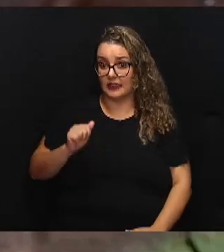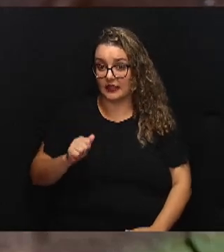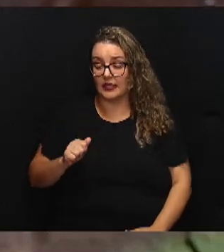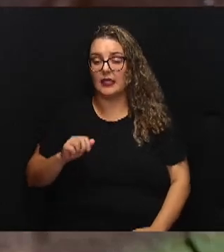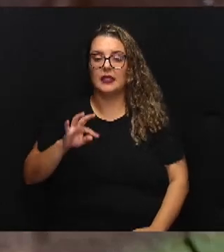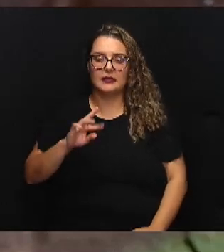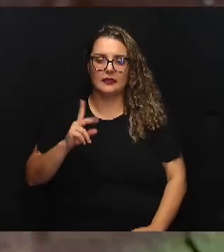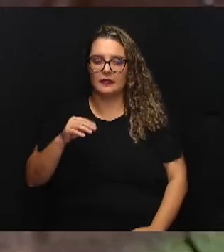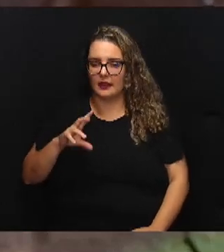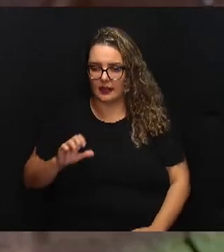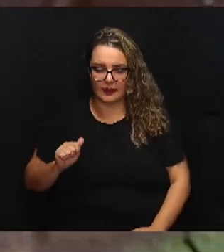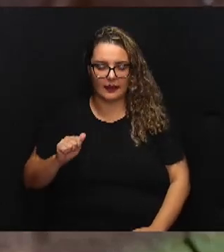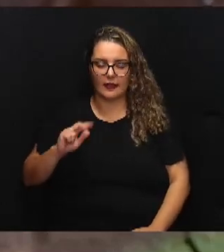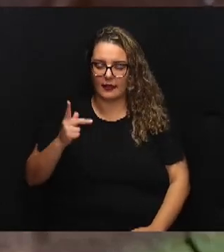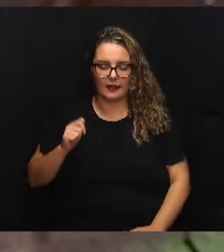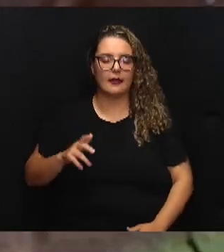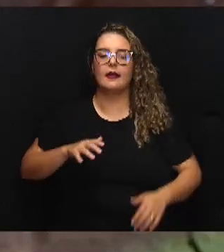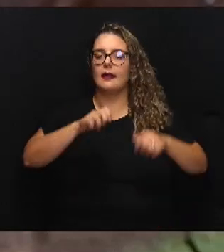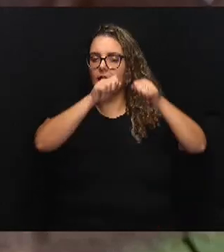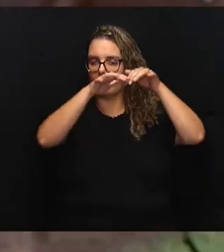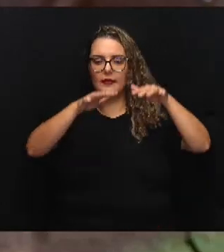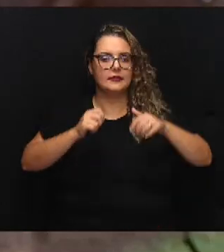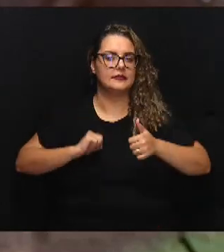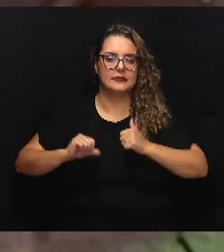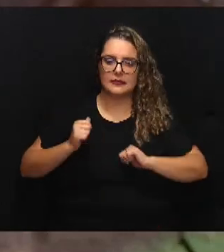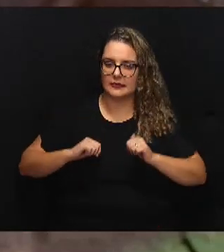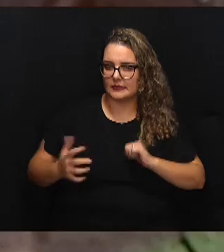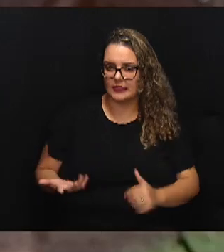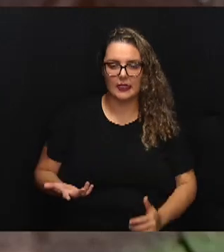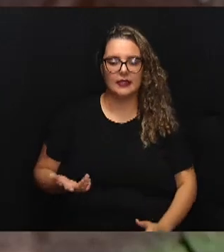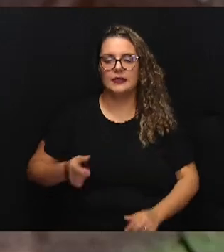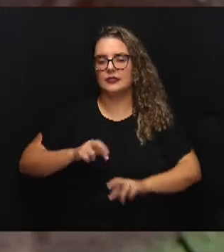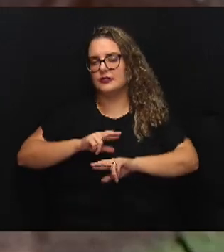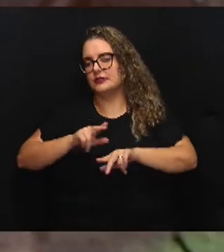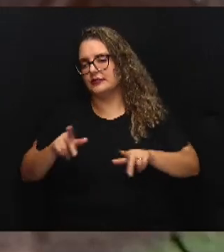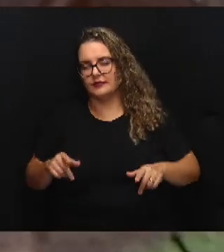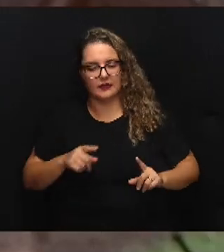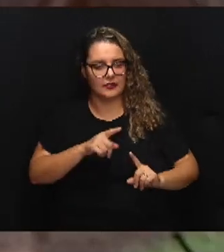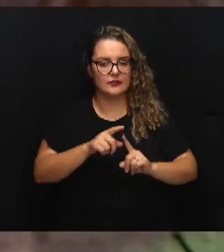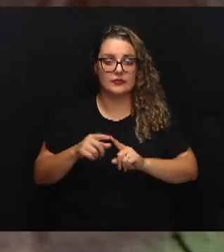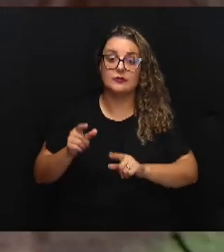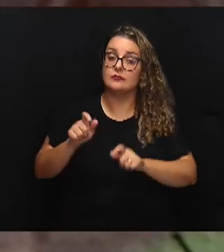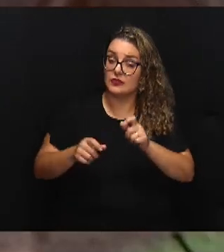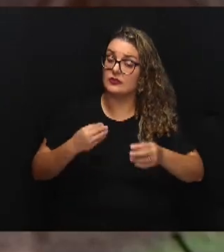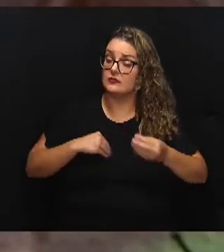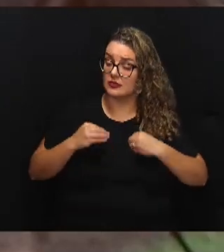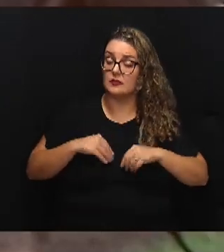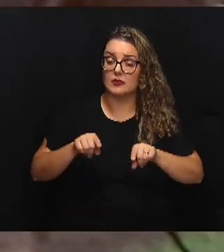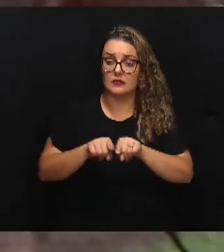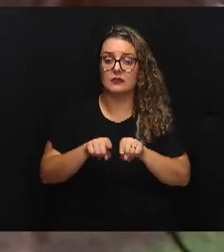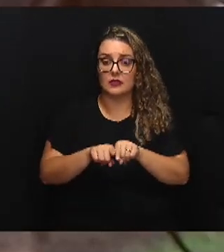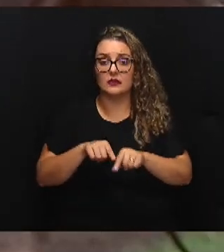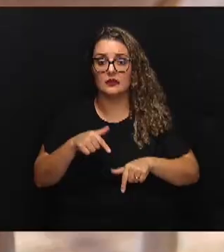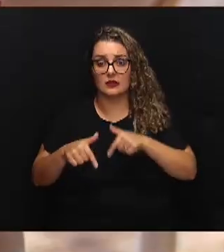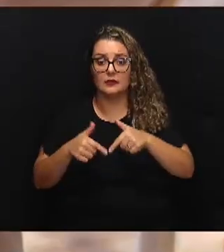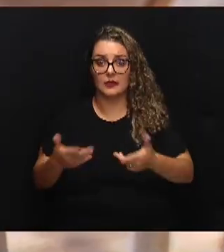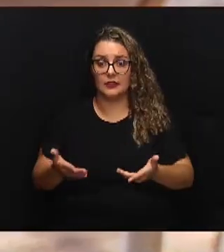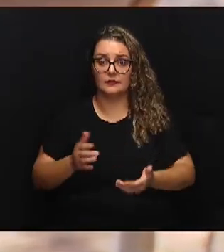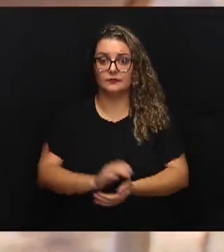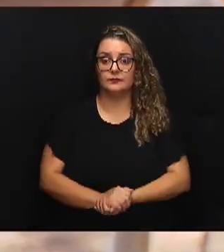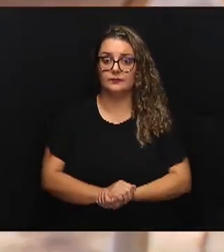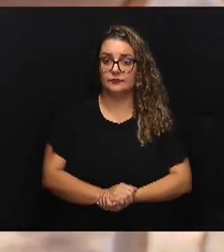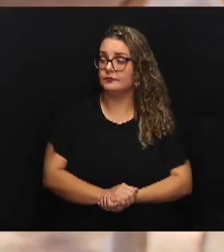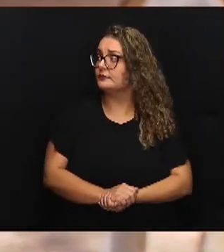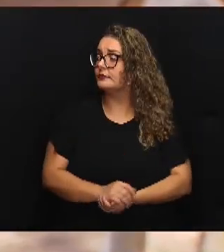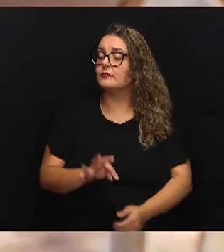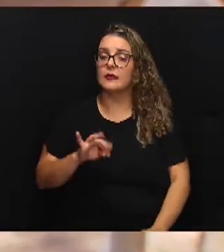com hiperatividade, ansiedade e até mesmo pessoas, com depressão também a gente consegue trabalhar nessa parte. A Tiffany,